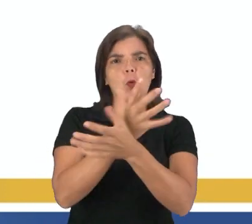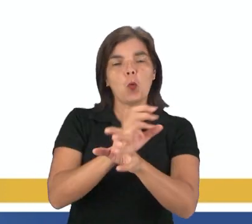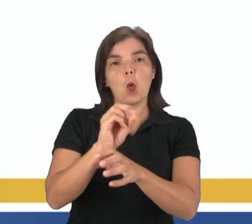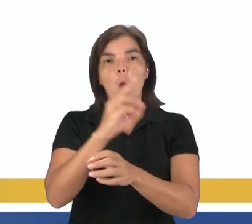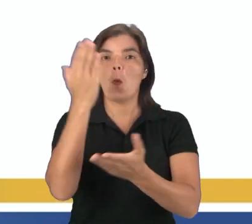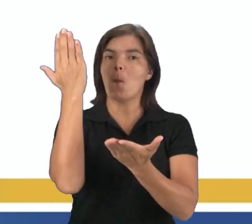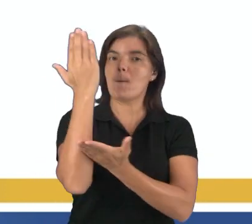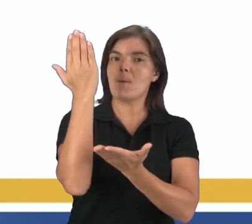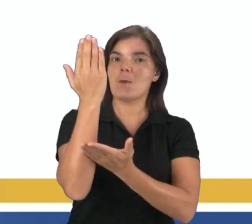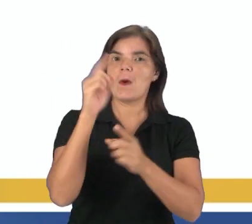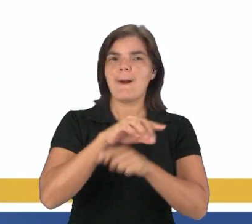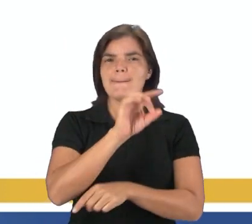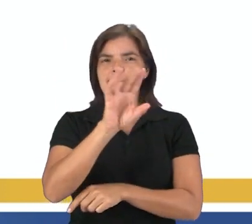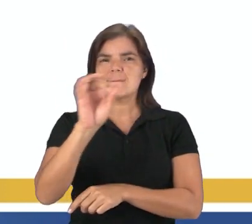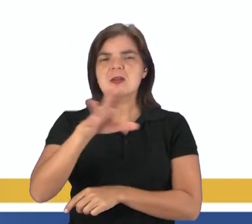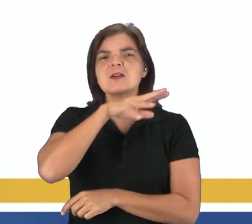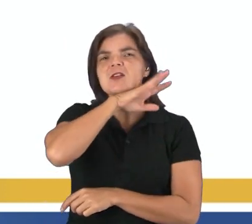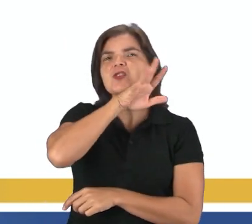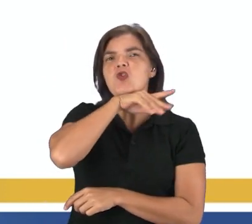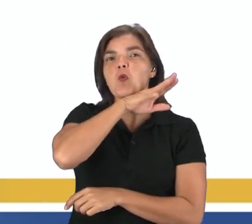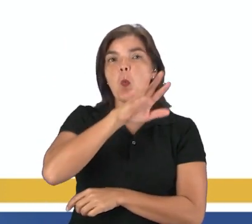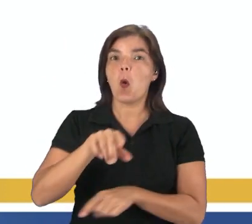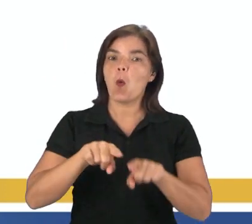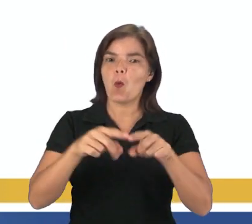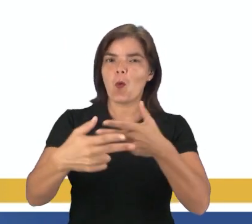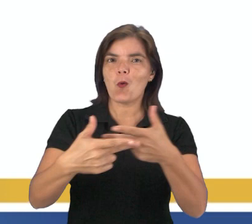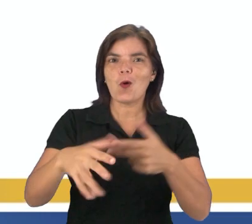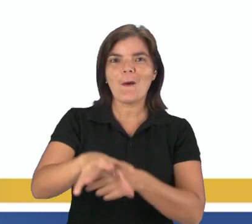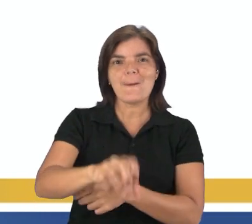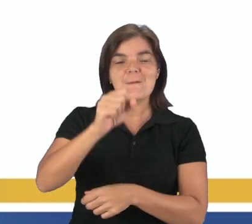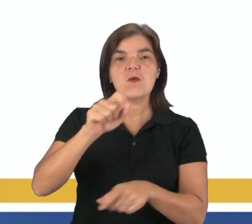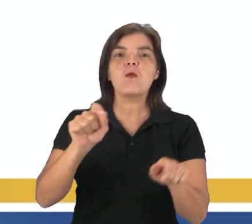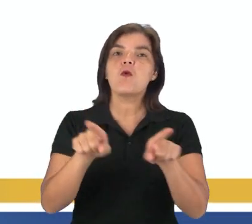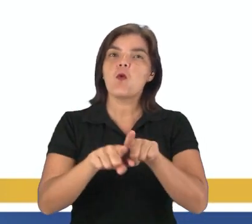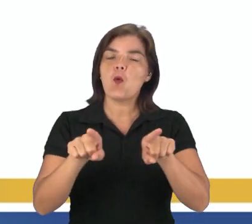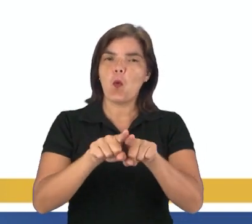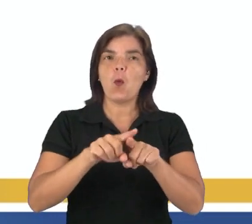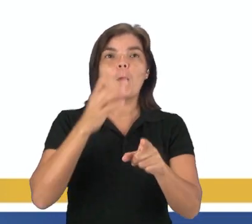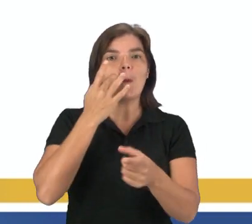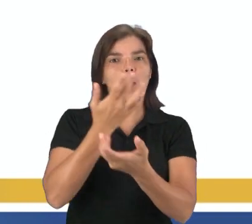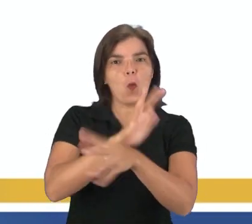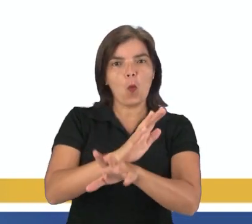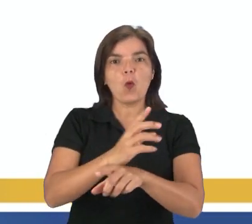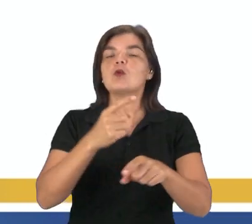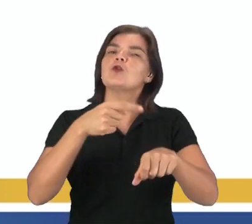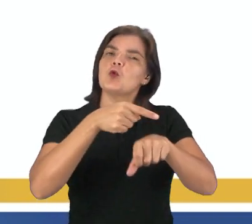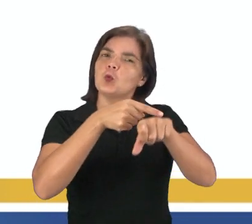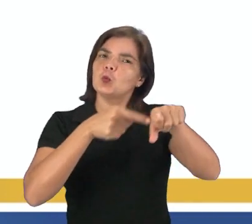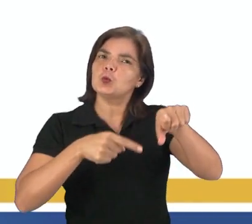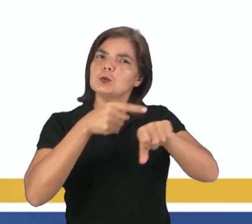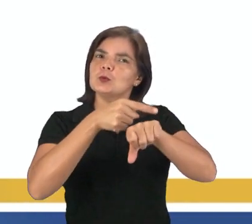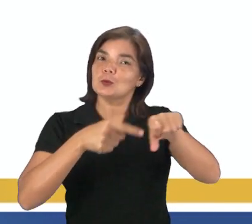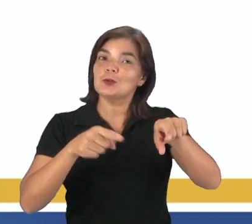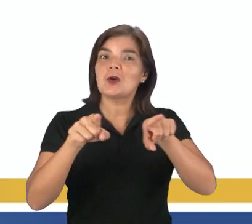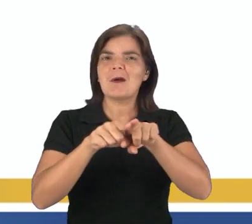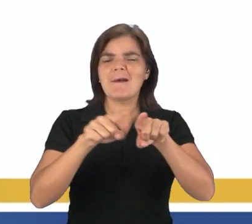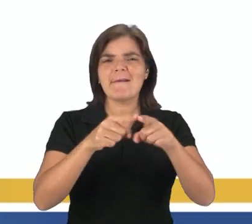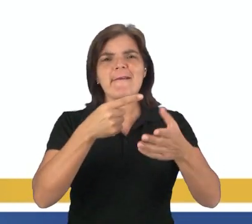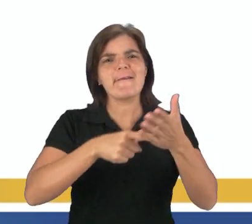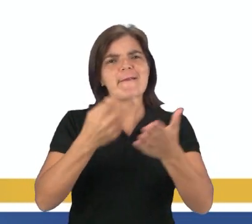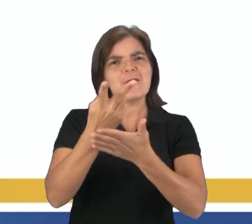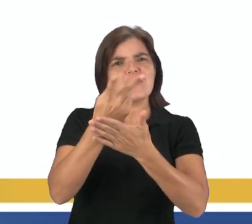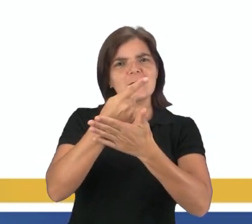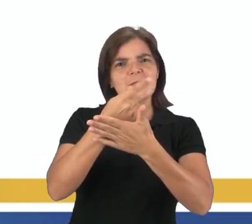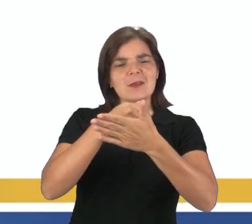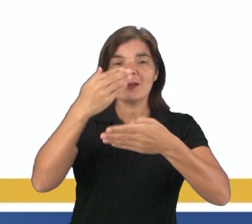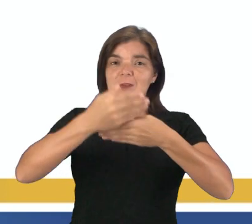de madeira. Para cada animal ou fruto capturado, o homem fazia no osso ou no pedaço de madeira um risco. As marcas e desenhos